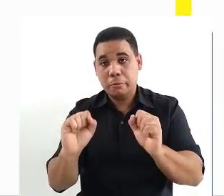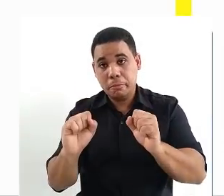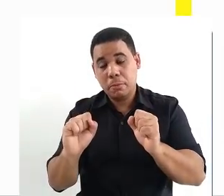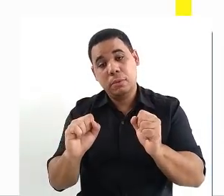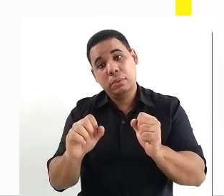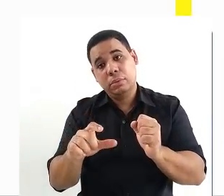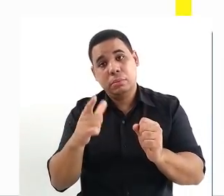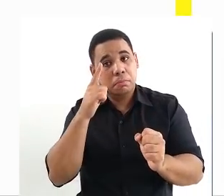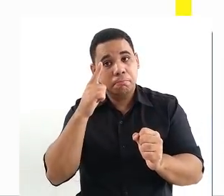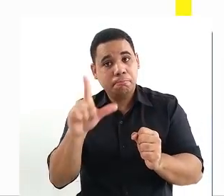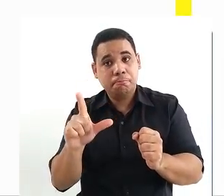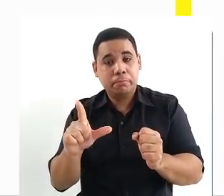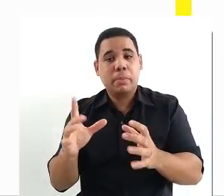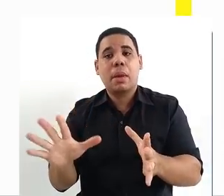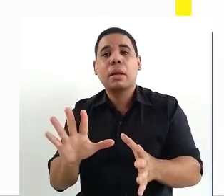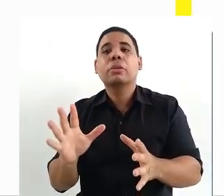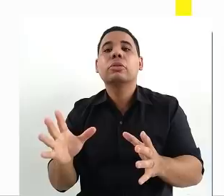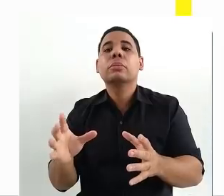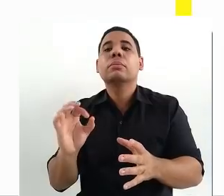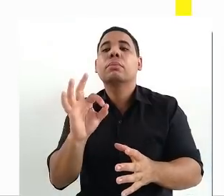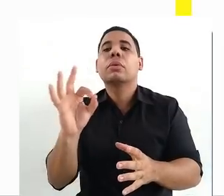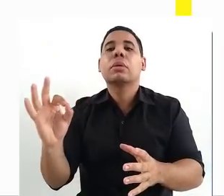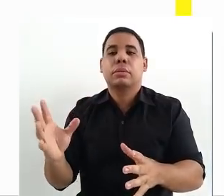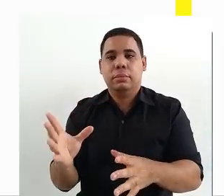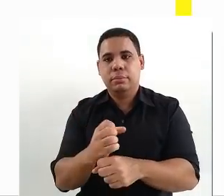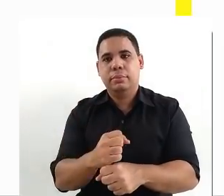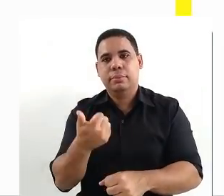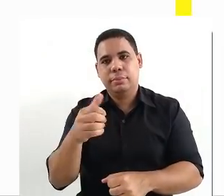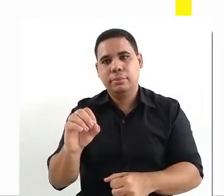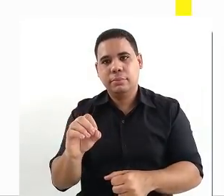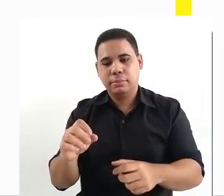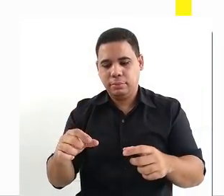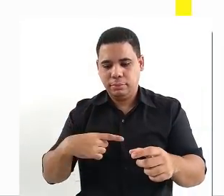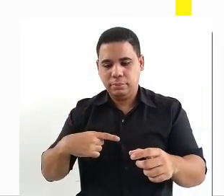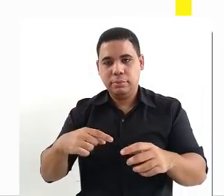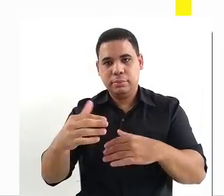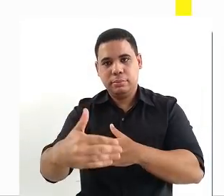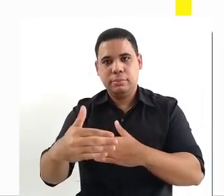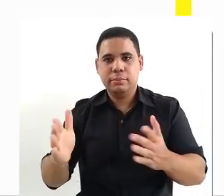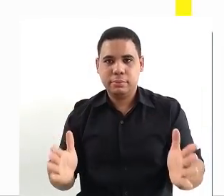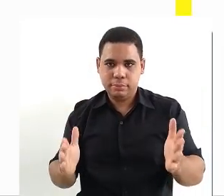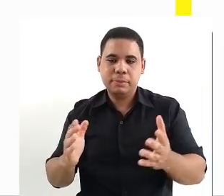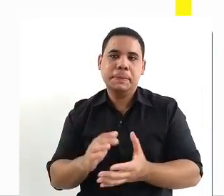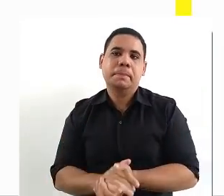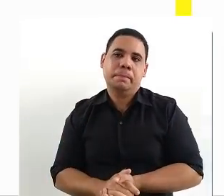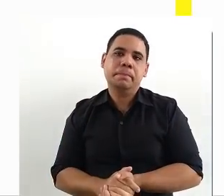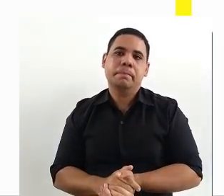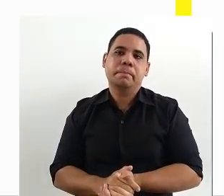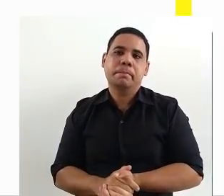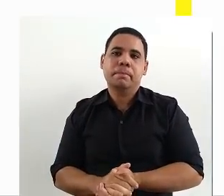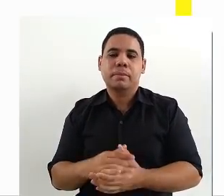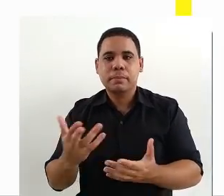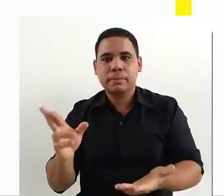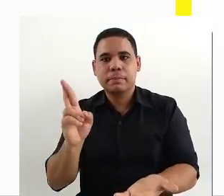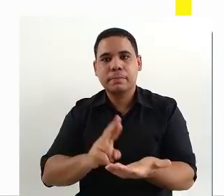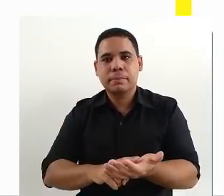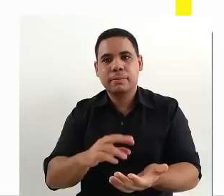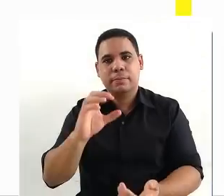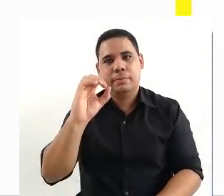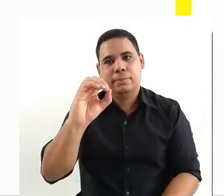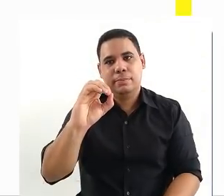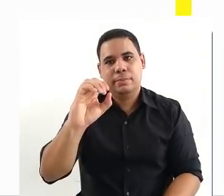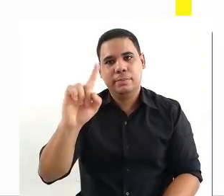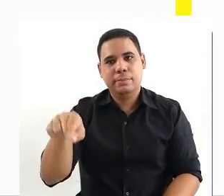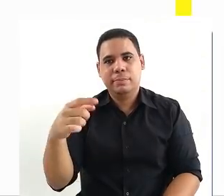fração 2 sobre 10. Ou seja, 2 bolas que podem ser sorteadas nessa característica sobre o total